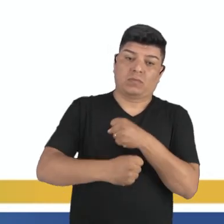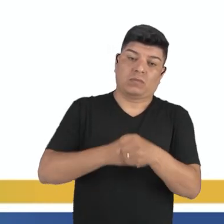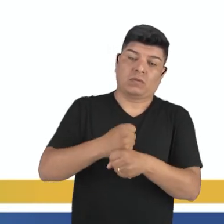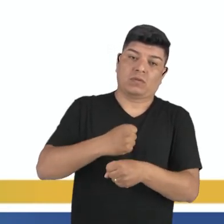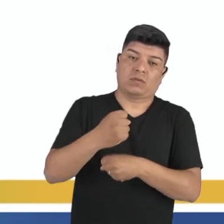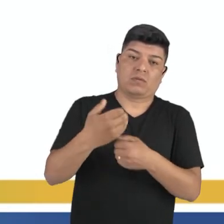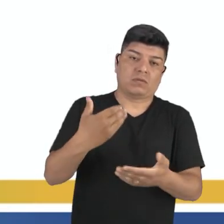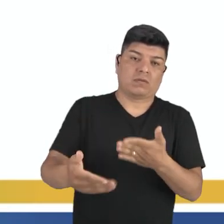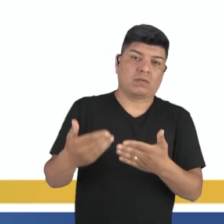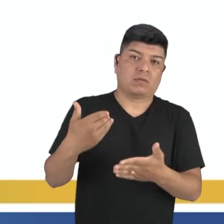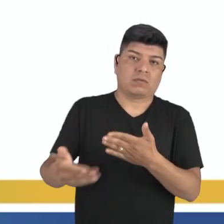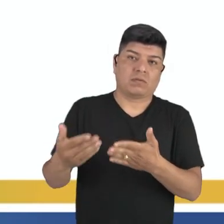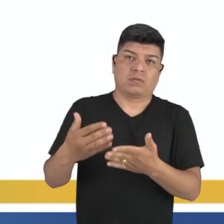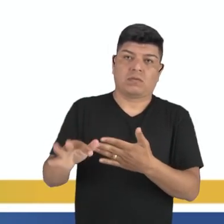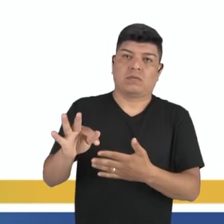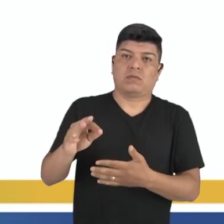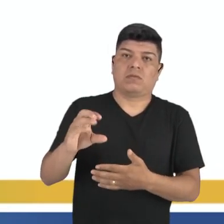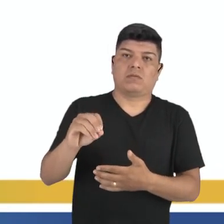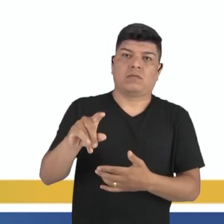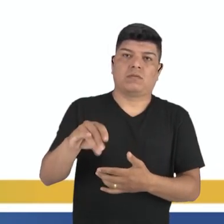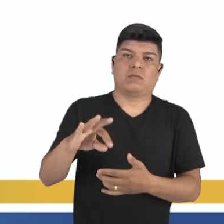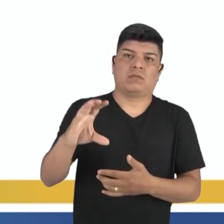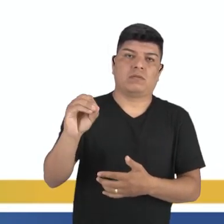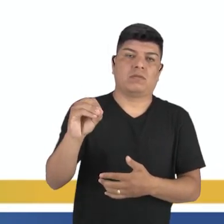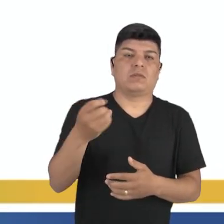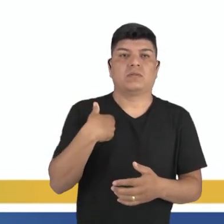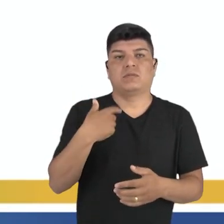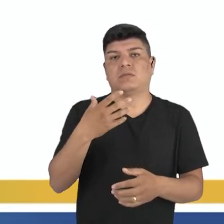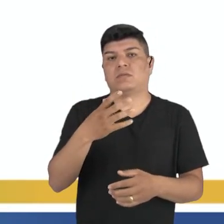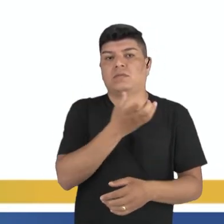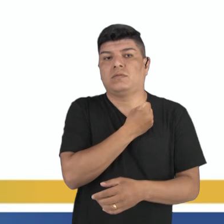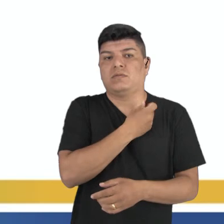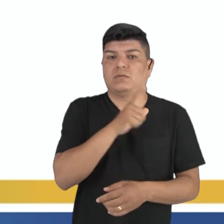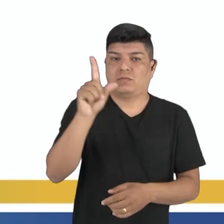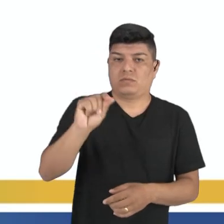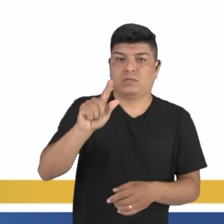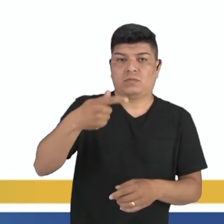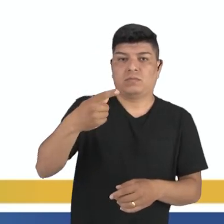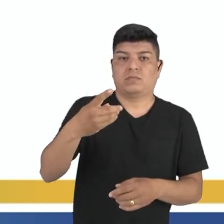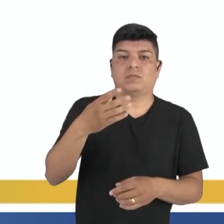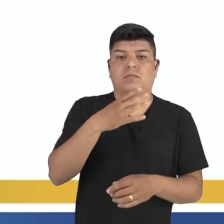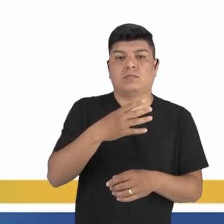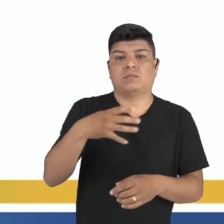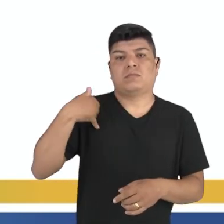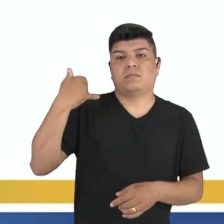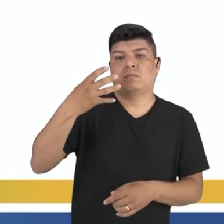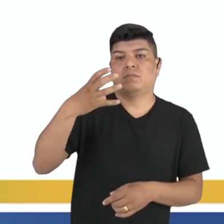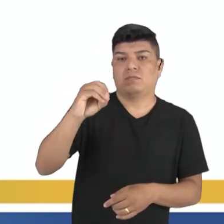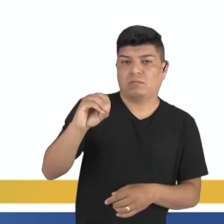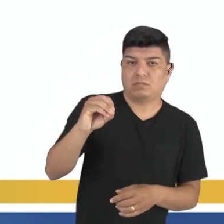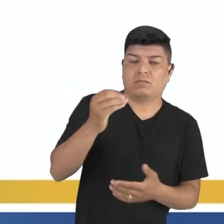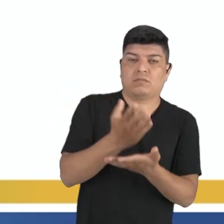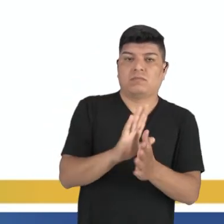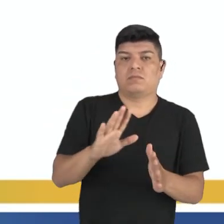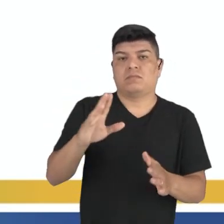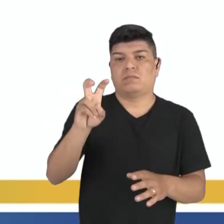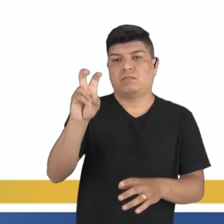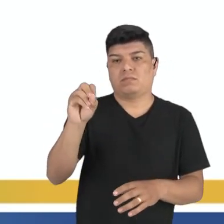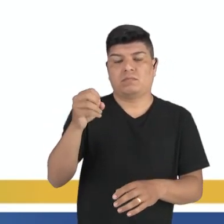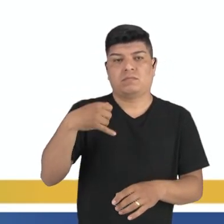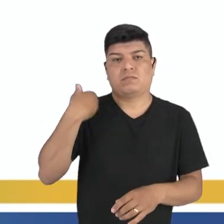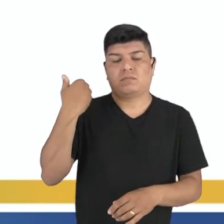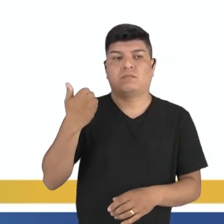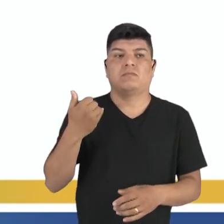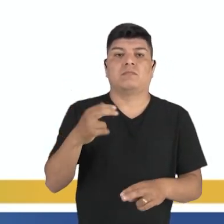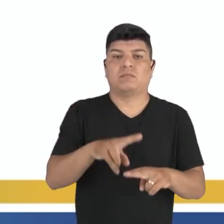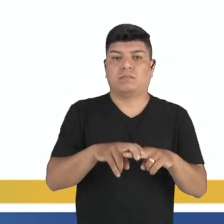uma perda gradativa dos folículos primários, restando um número bastante reduzido após os 40 e praticamente acaba após os 50 anos, tá?